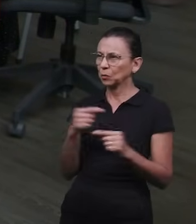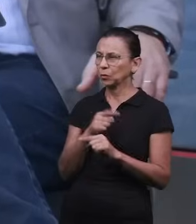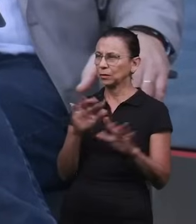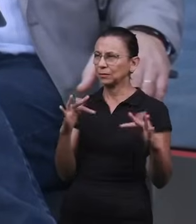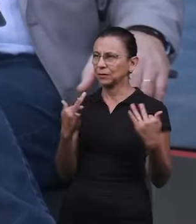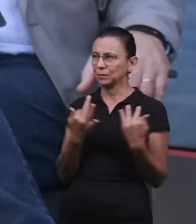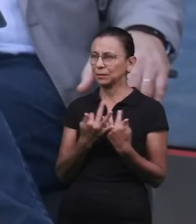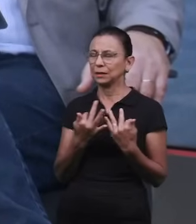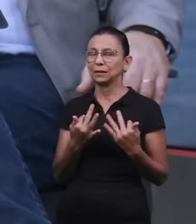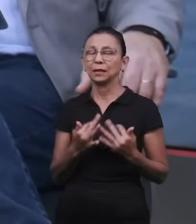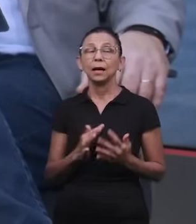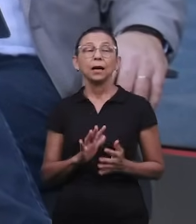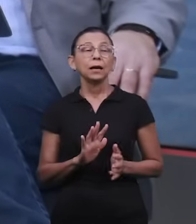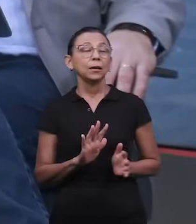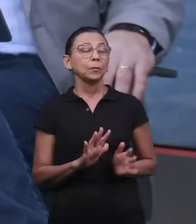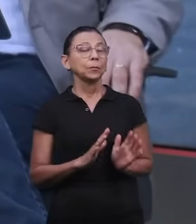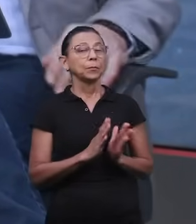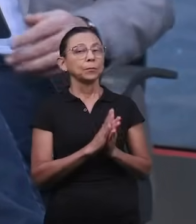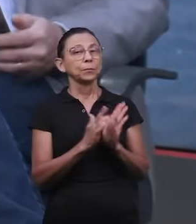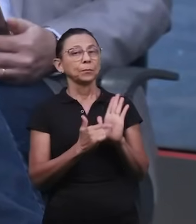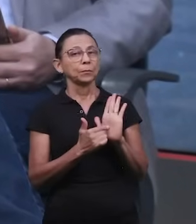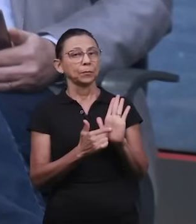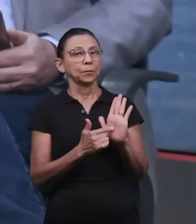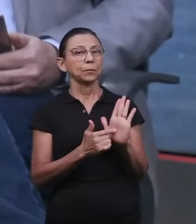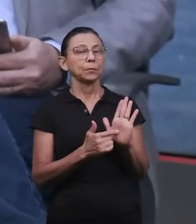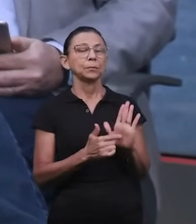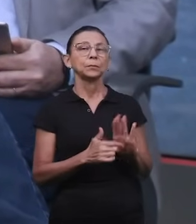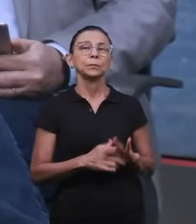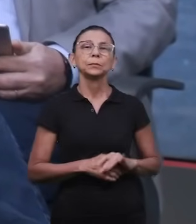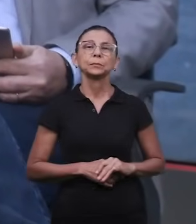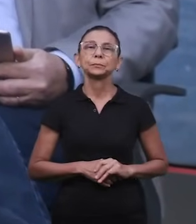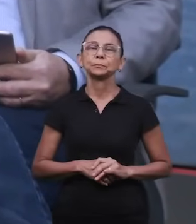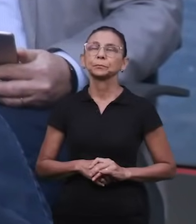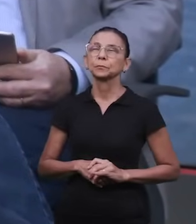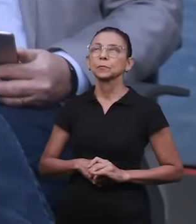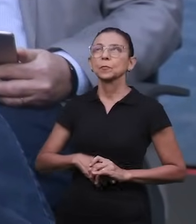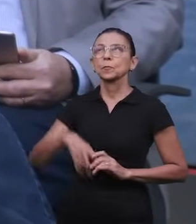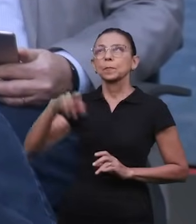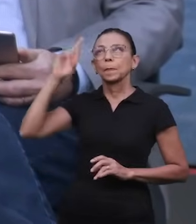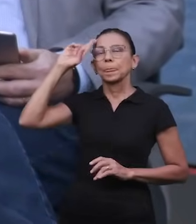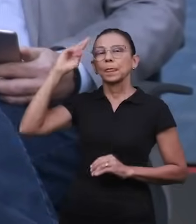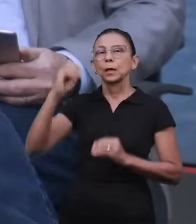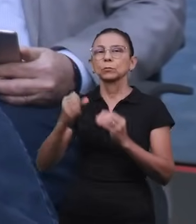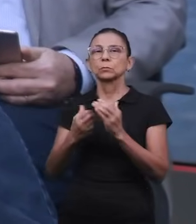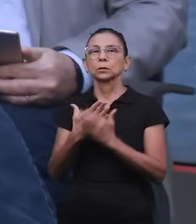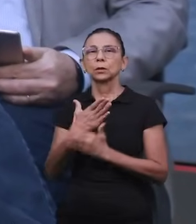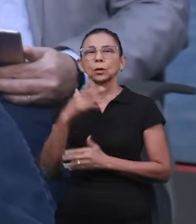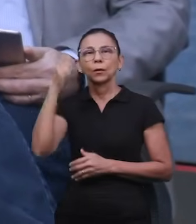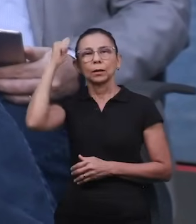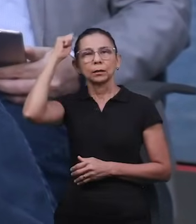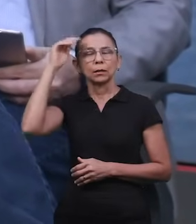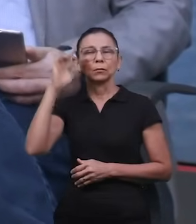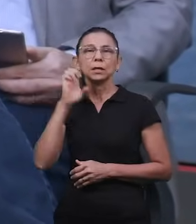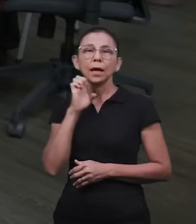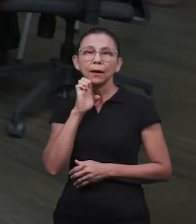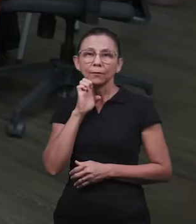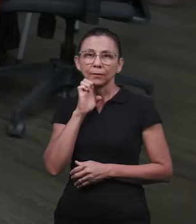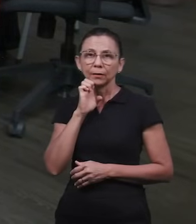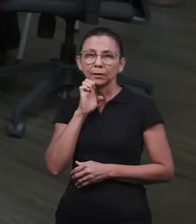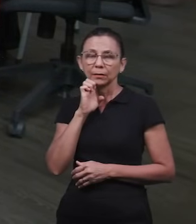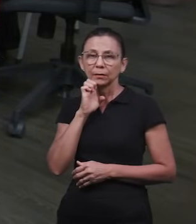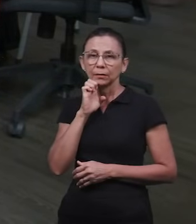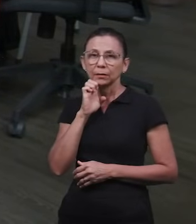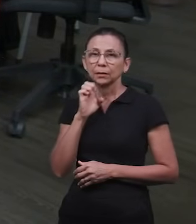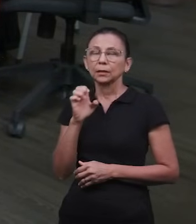quando nós vemos desde o início da palavra de Deus, tem lá, quando o Senhor constituiu o homem e a mulher, determinou que eles formassem